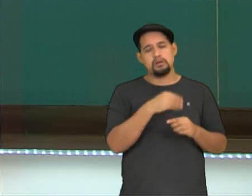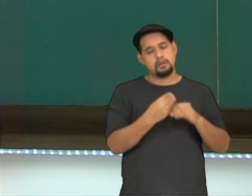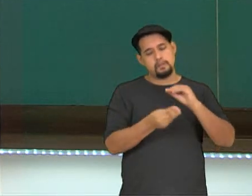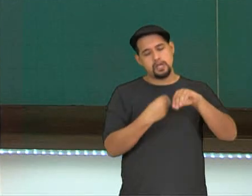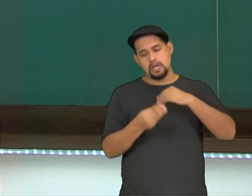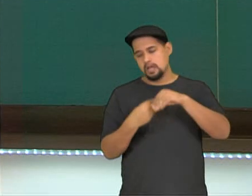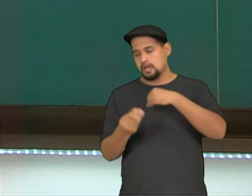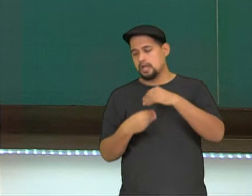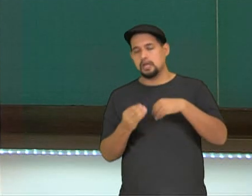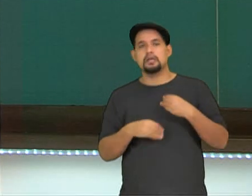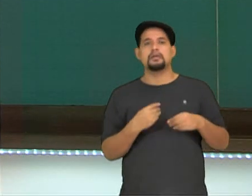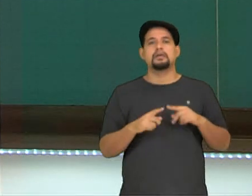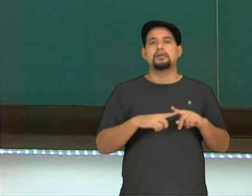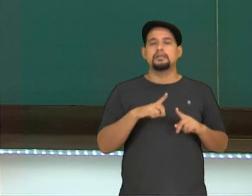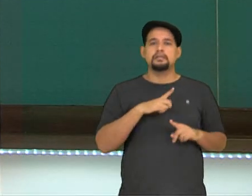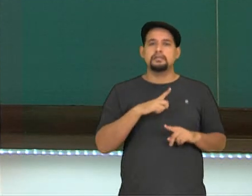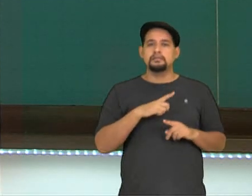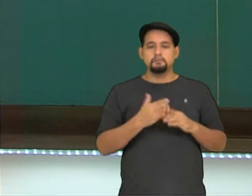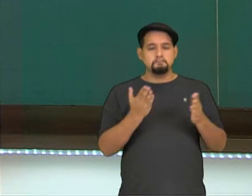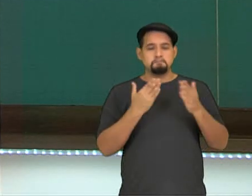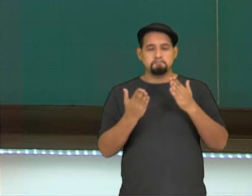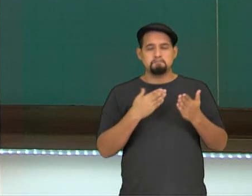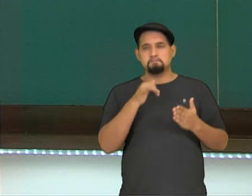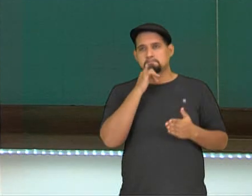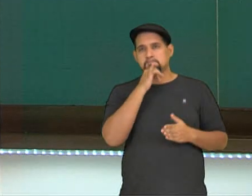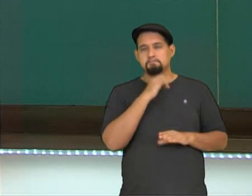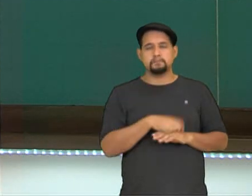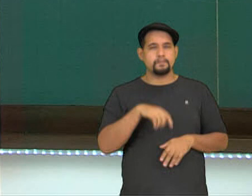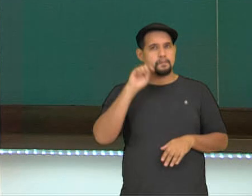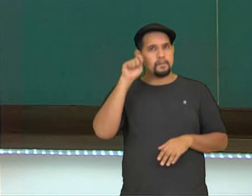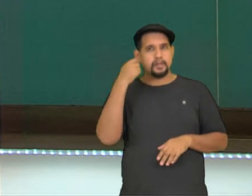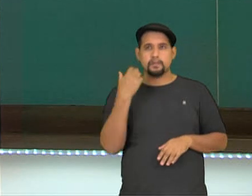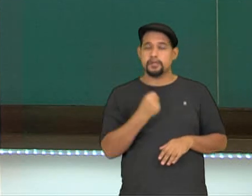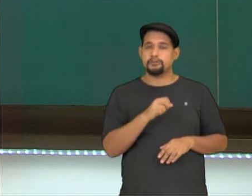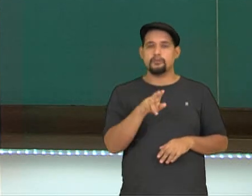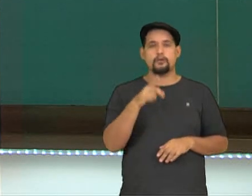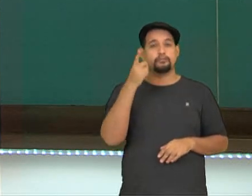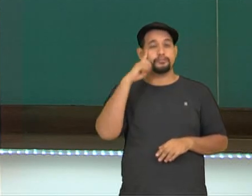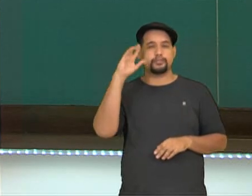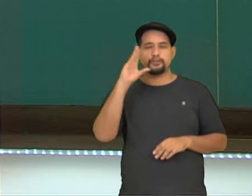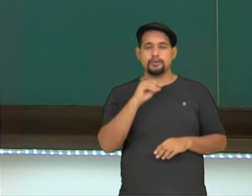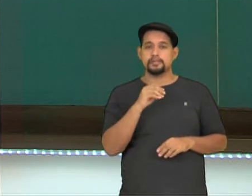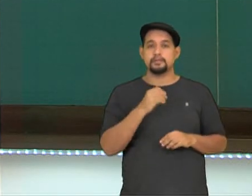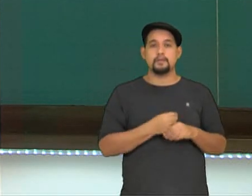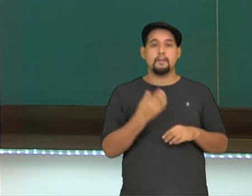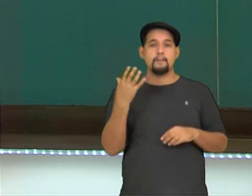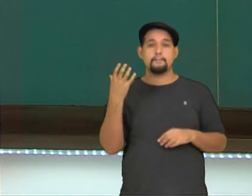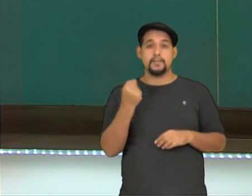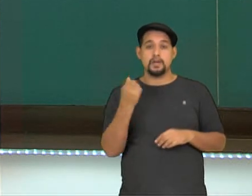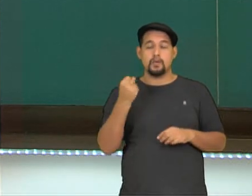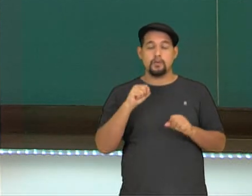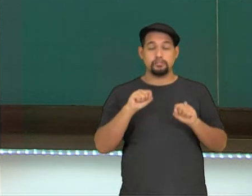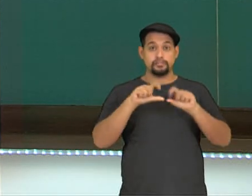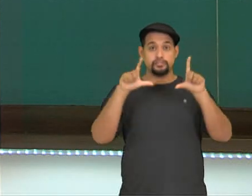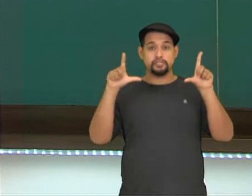misturados. Então nós temos a associação do preto e branco com dia e noite, já era uma cultura de todos os povos da época. Nós tínhamos a